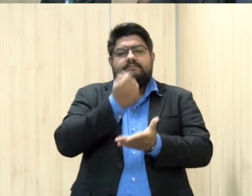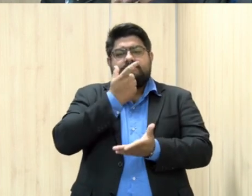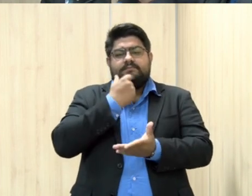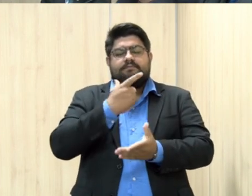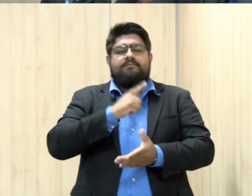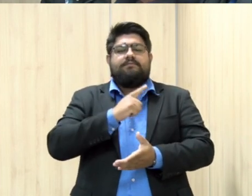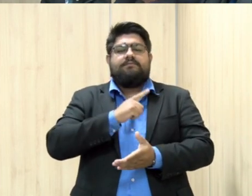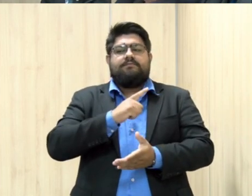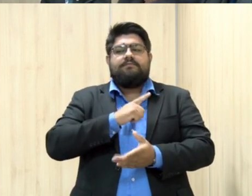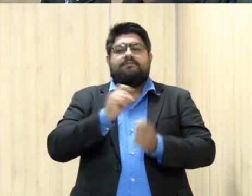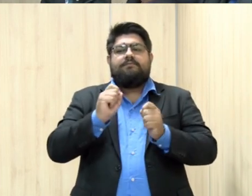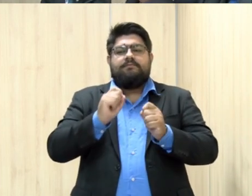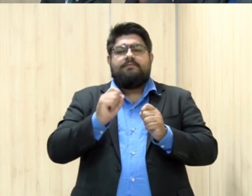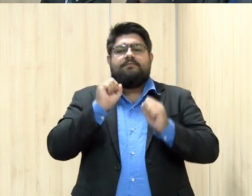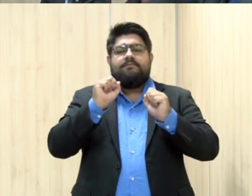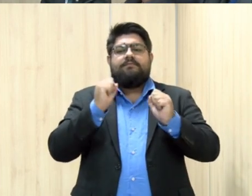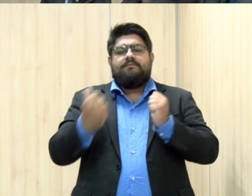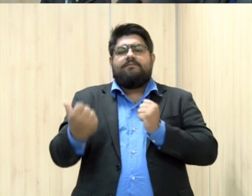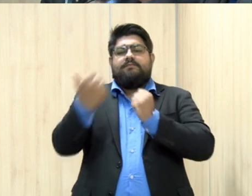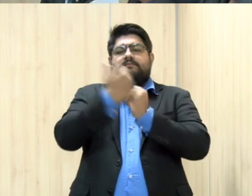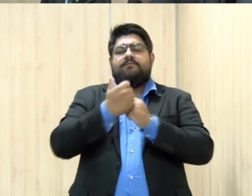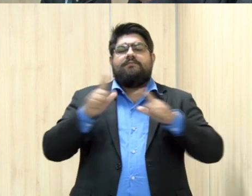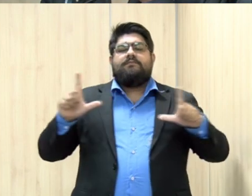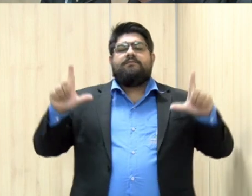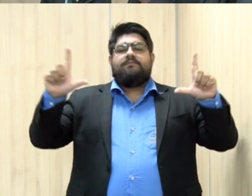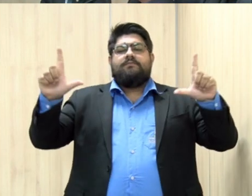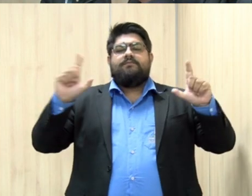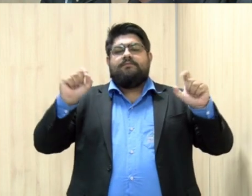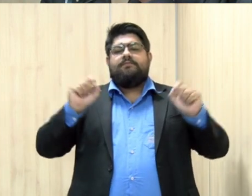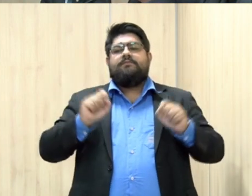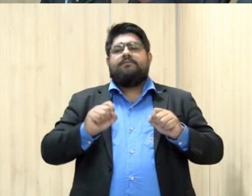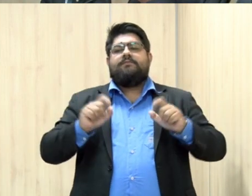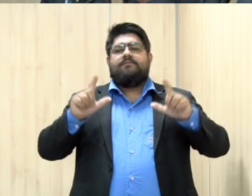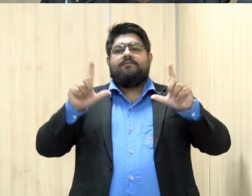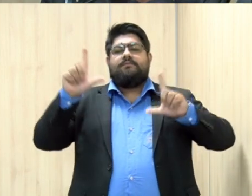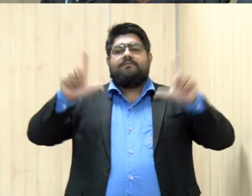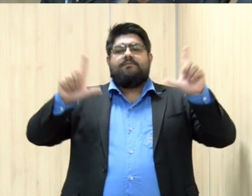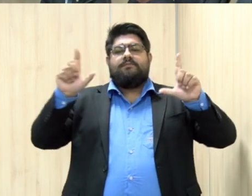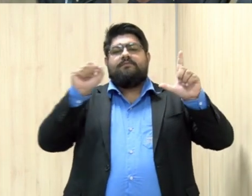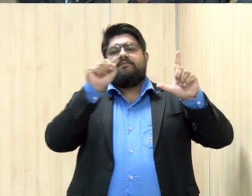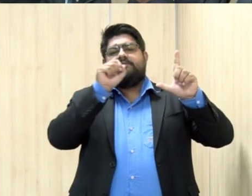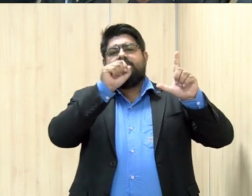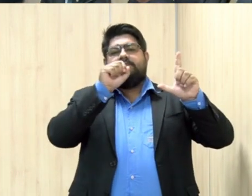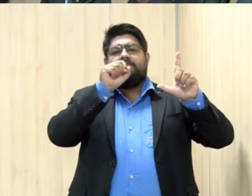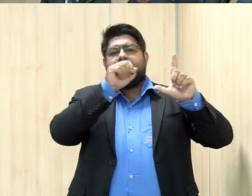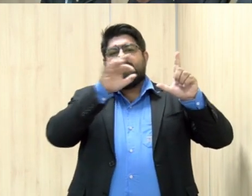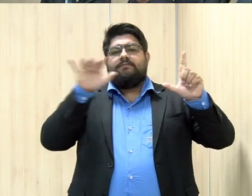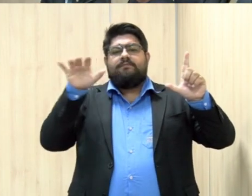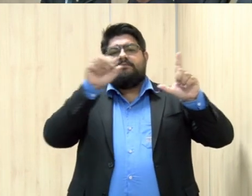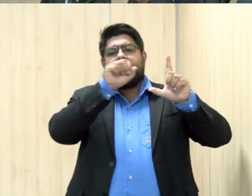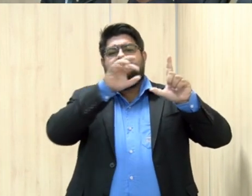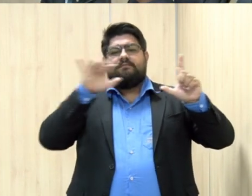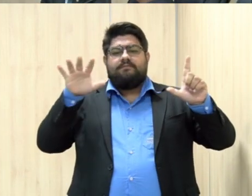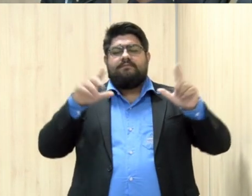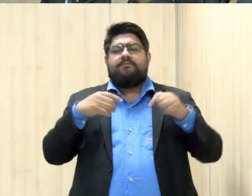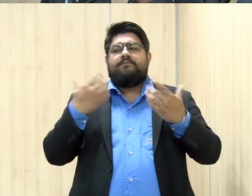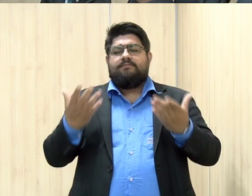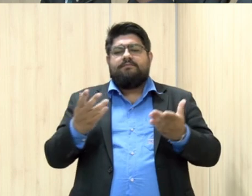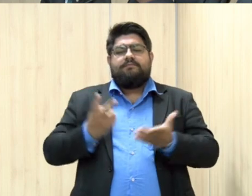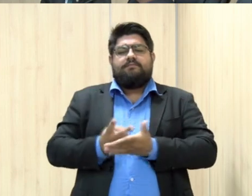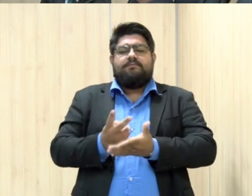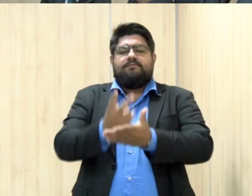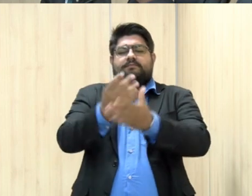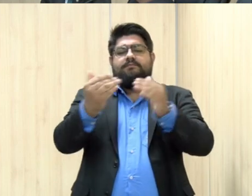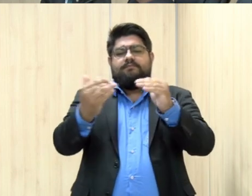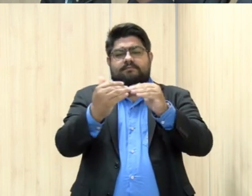conveniente poderá substituir esse cartaz por letreiro eletrônico está de parabéns pelo projeto estude de acordo pela regular a tramitação